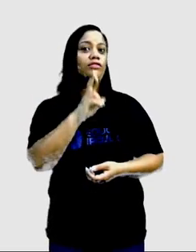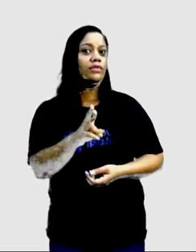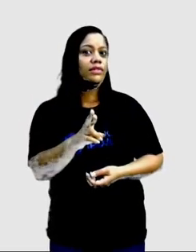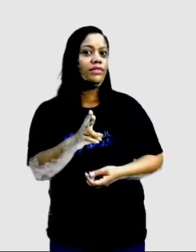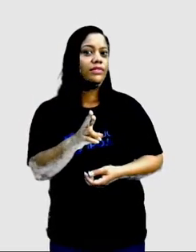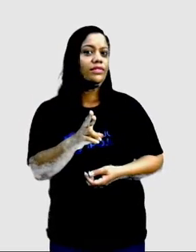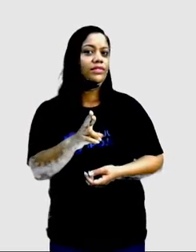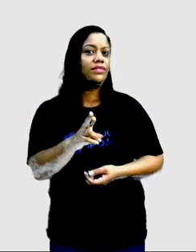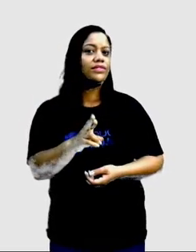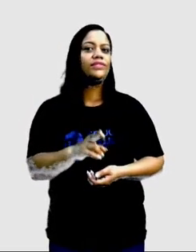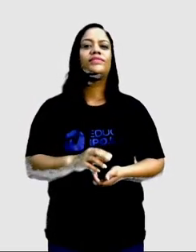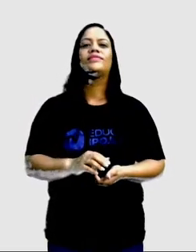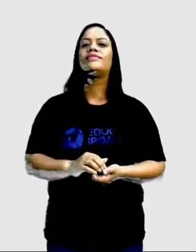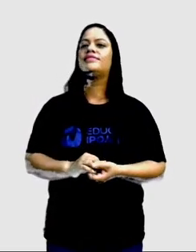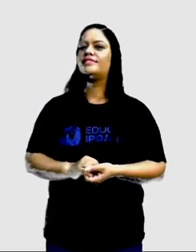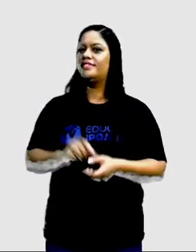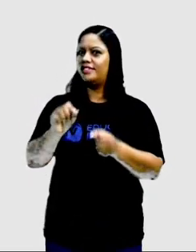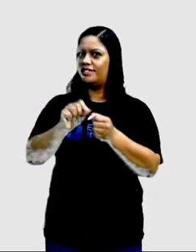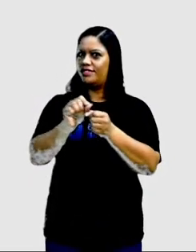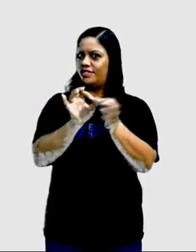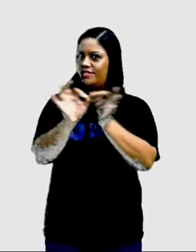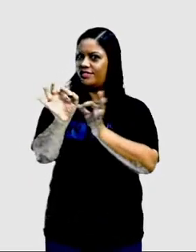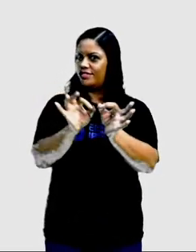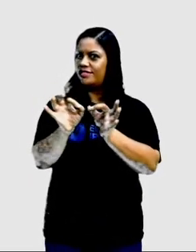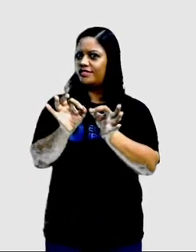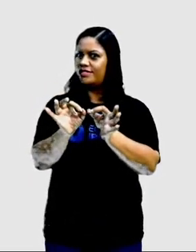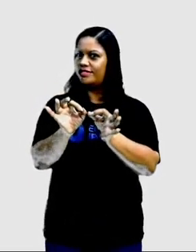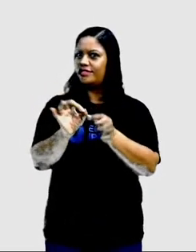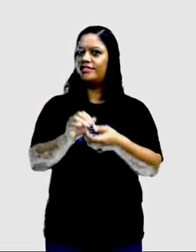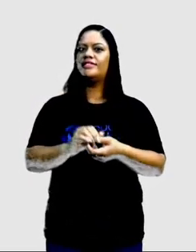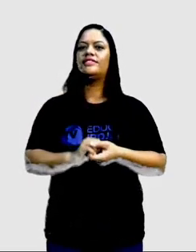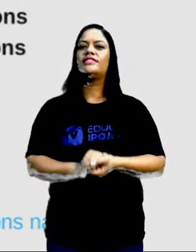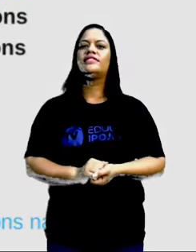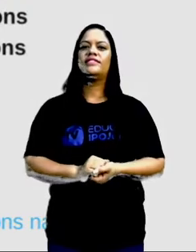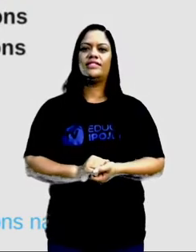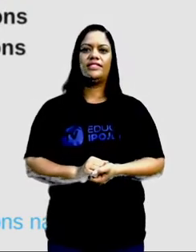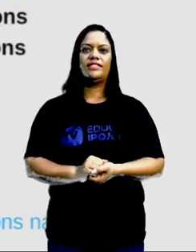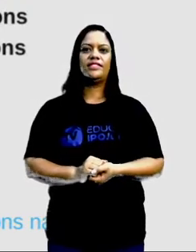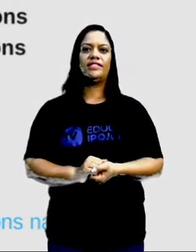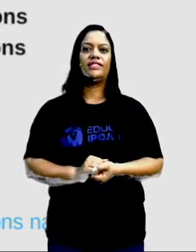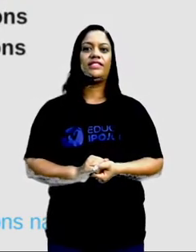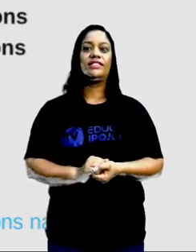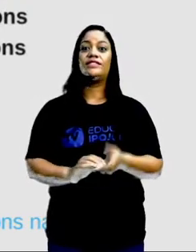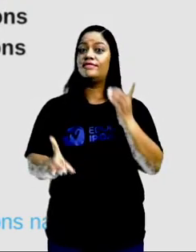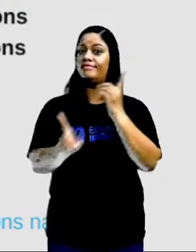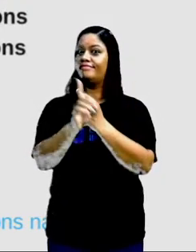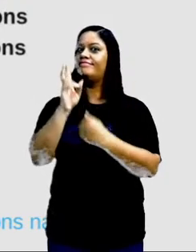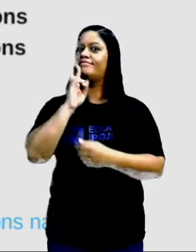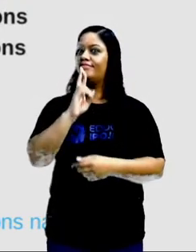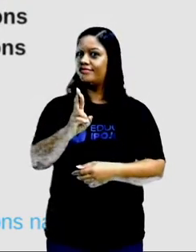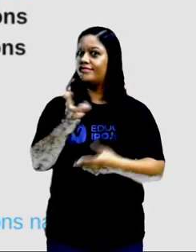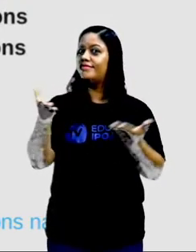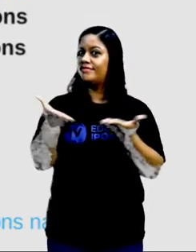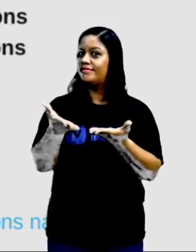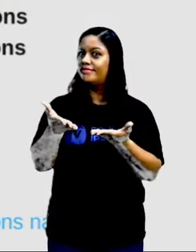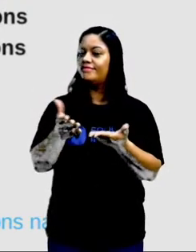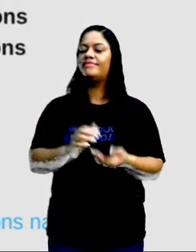respondeu, fez os cálculos. Então, vamos para nossa resposta.